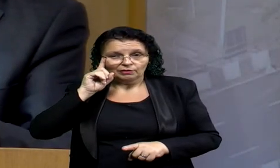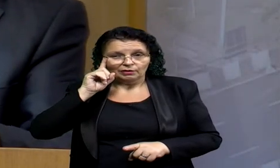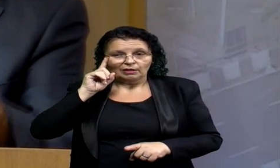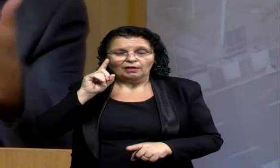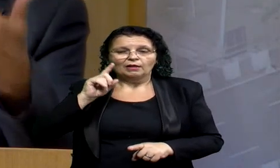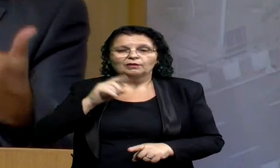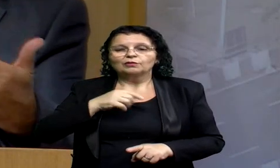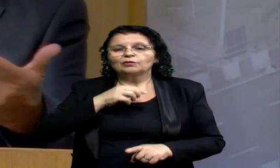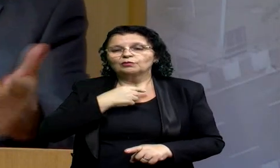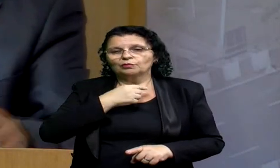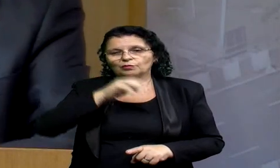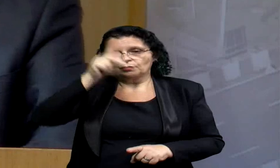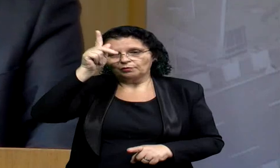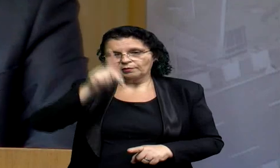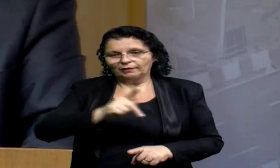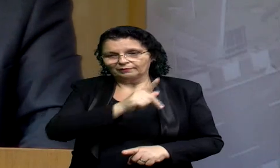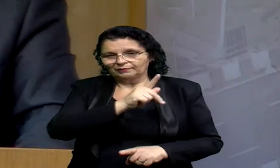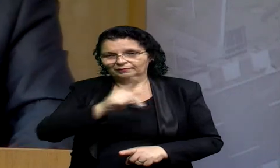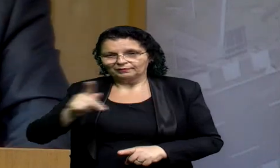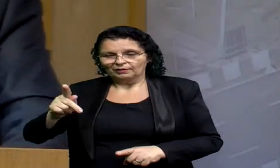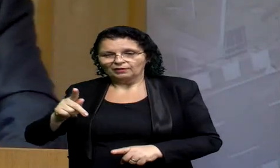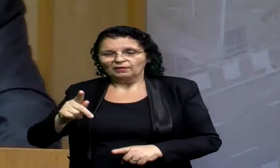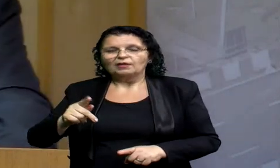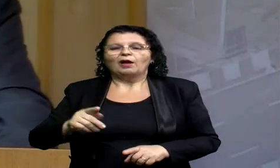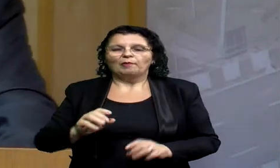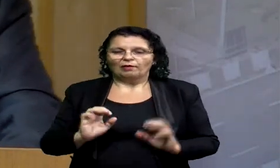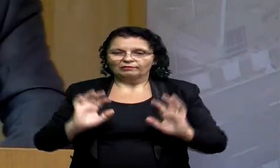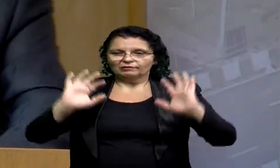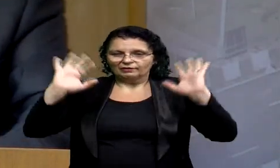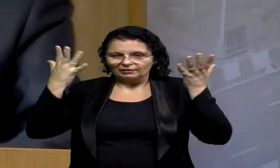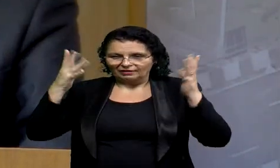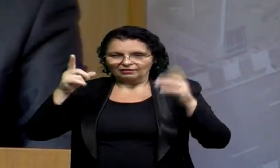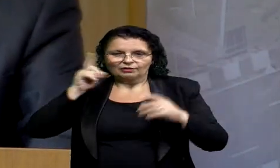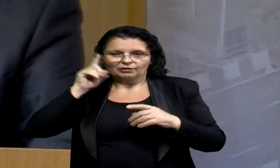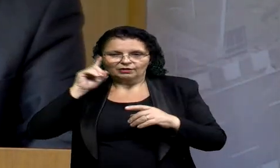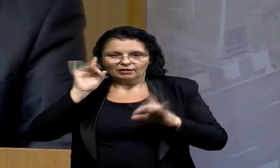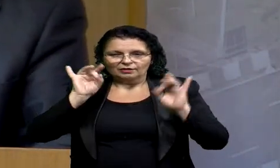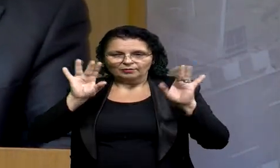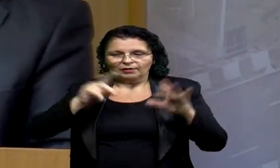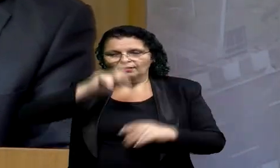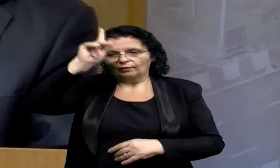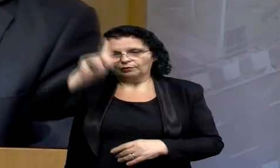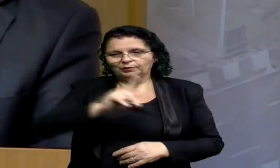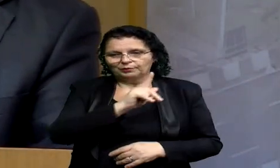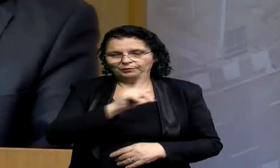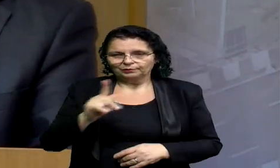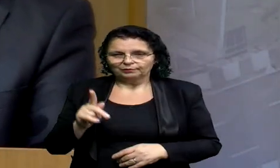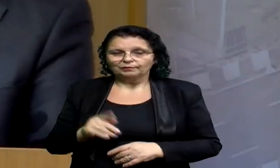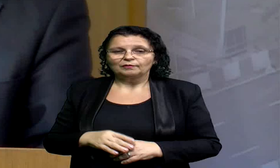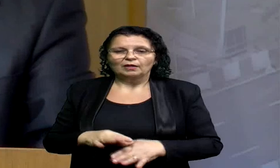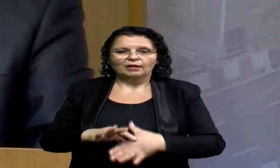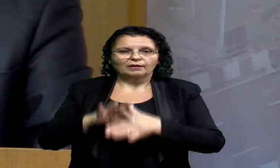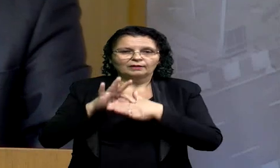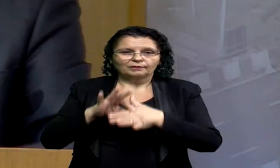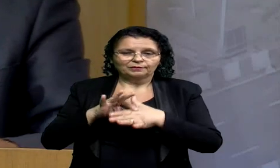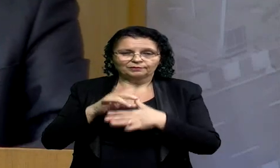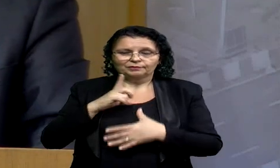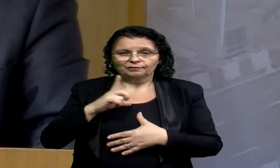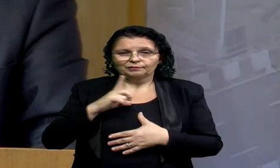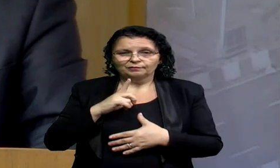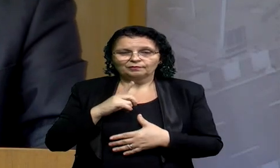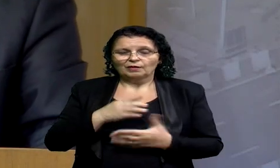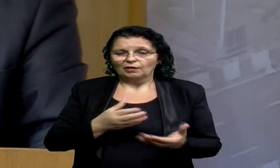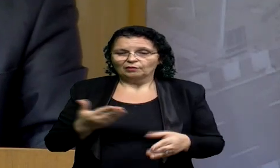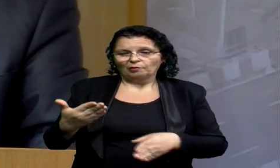né no dia 3 a gente vai aproveitar para est comemorando em toda nossa cidade aí grandes lideranças da cidade eh estarão